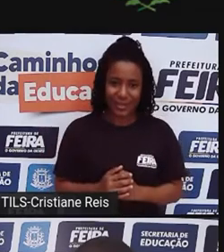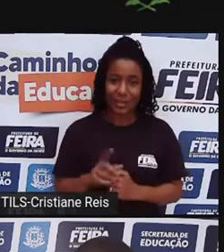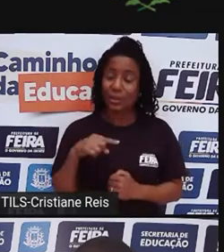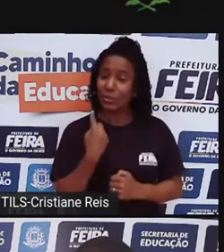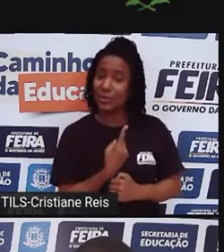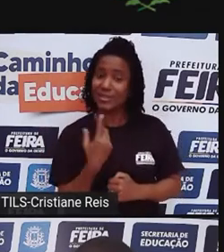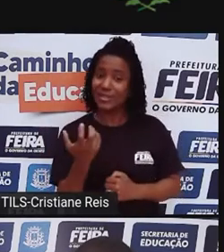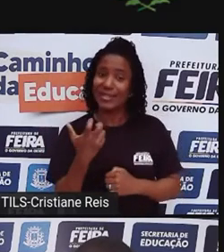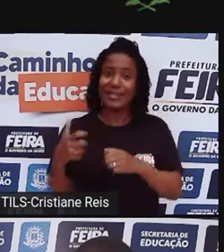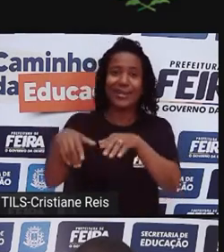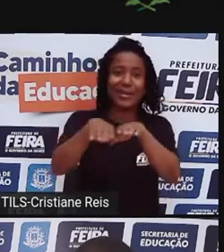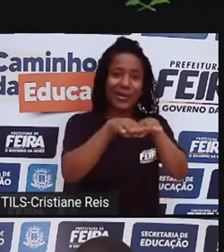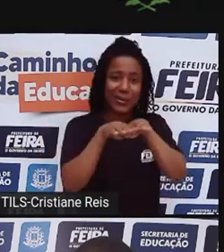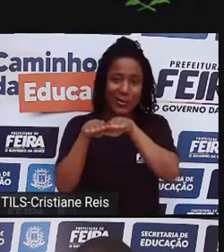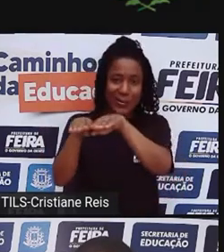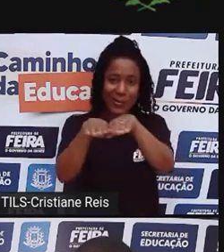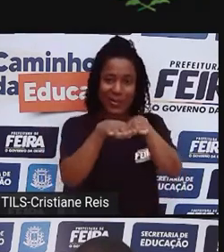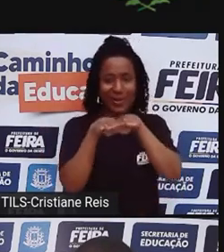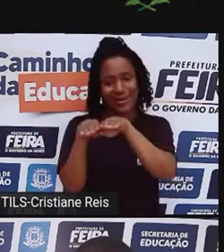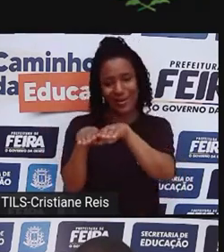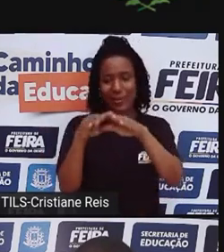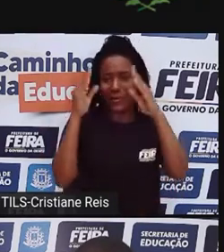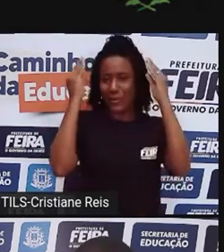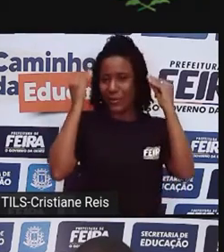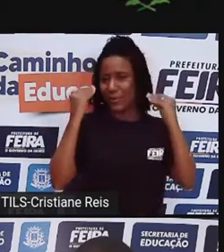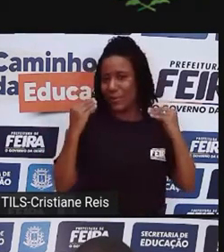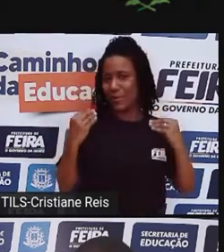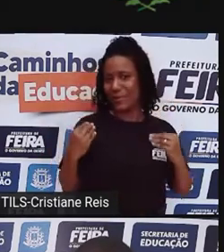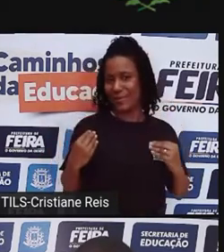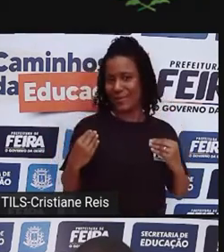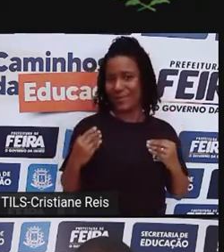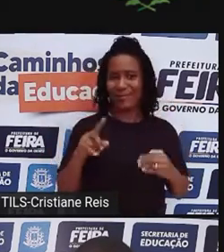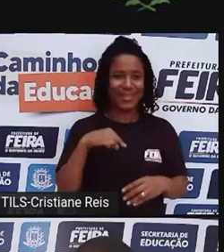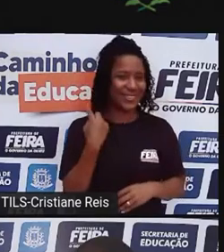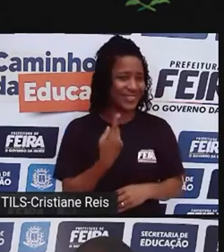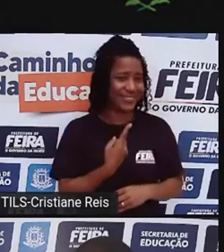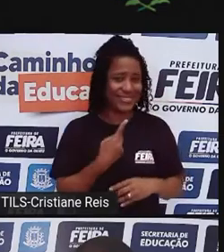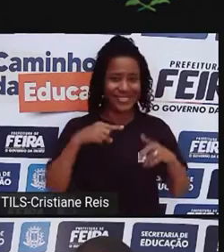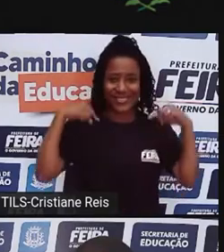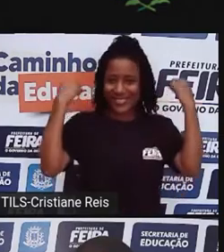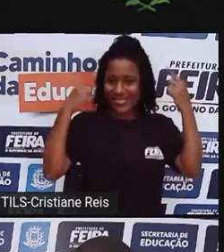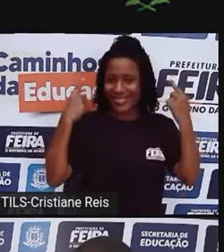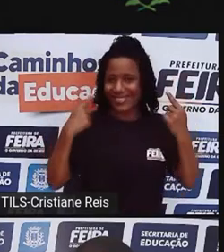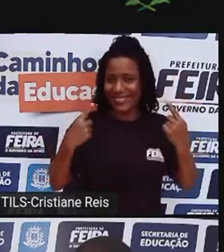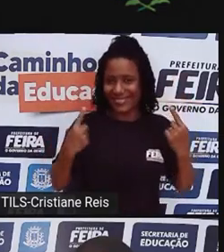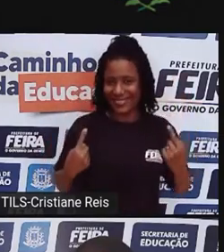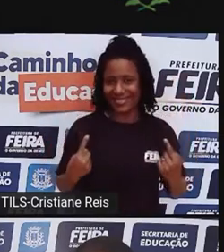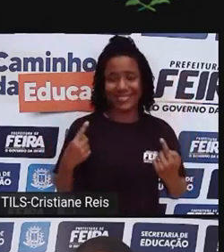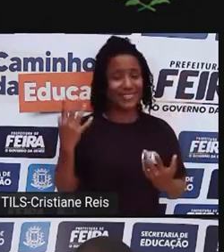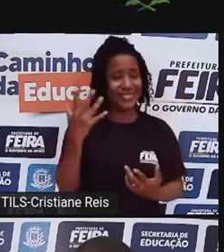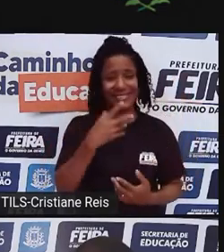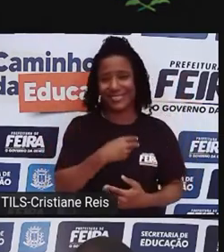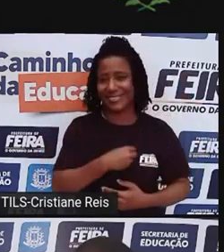que era o cabelo liso, sendo que nossos cabelos são tão lindos, o cabelo crespo e cacheado, ele é tão lindo.